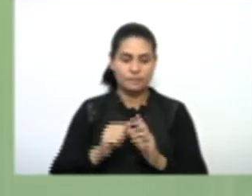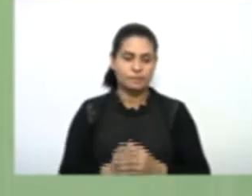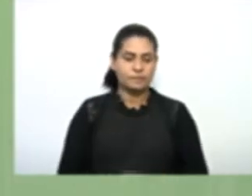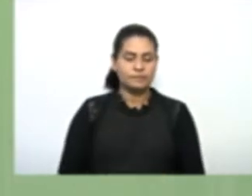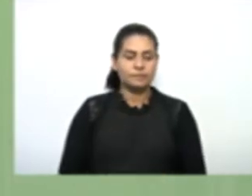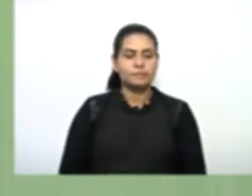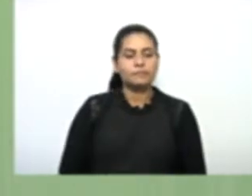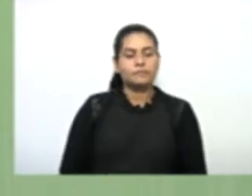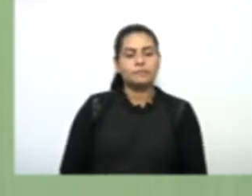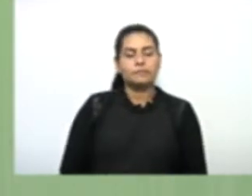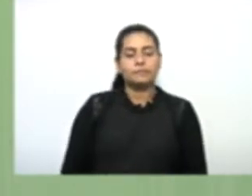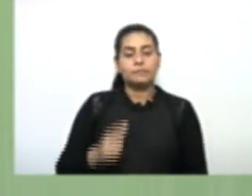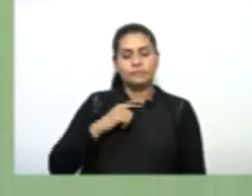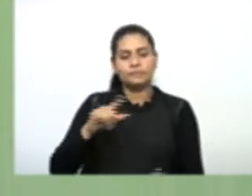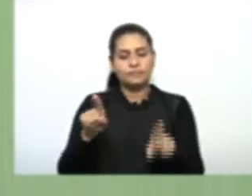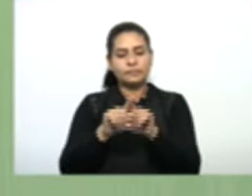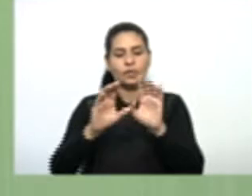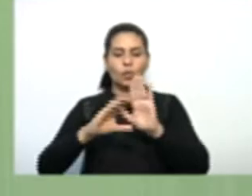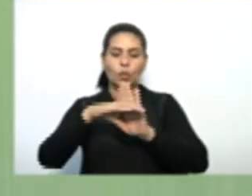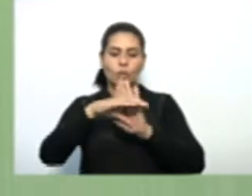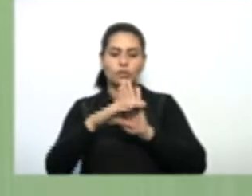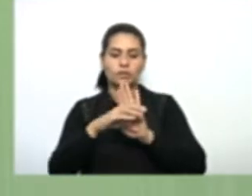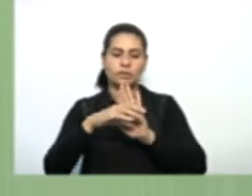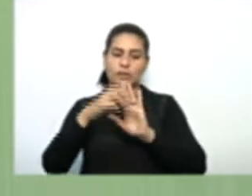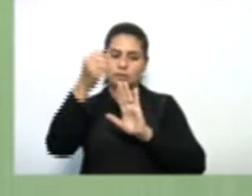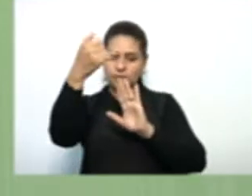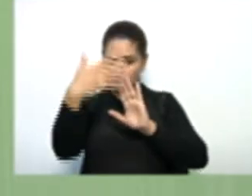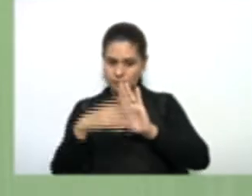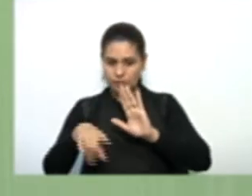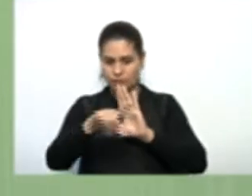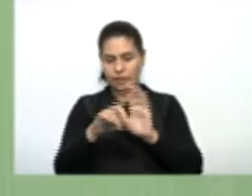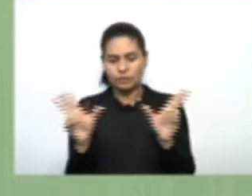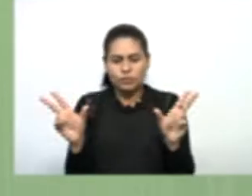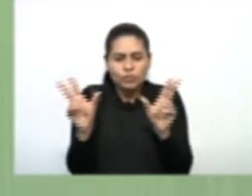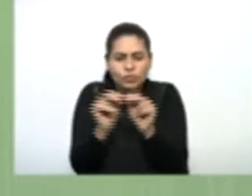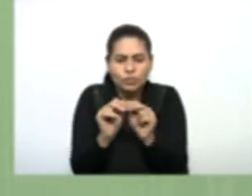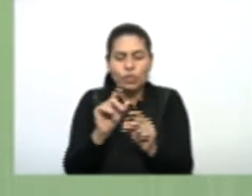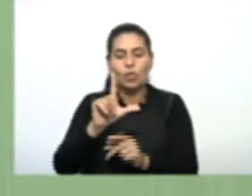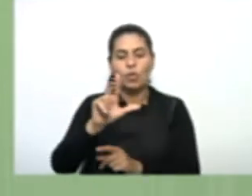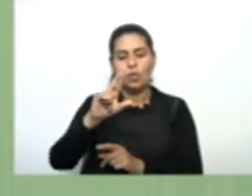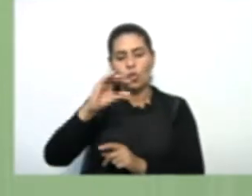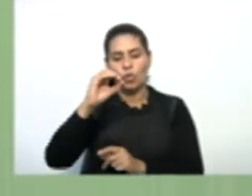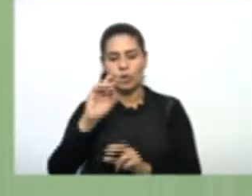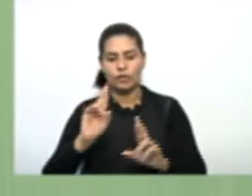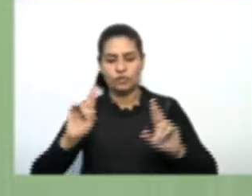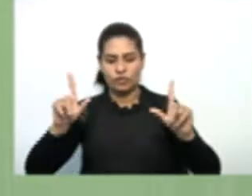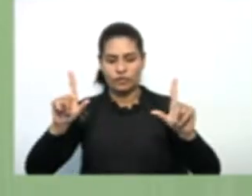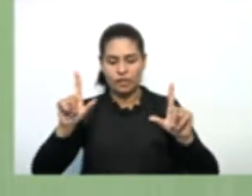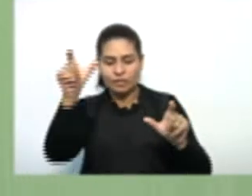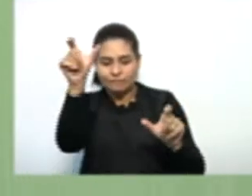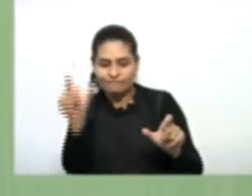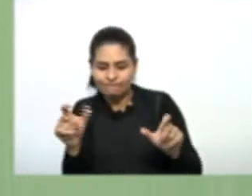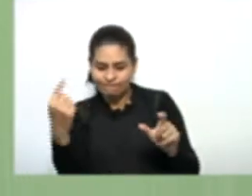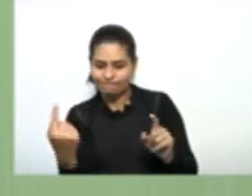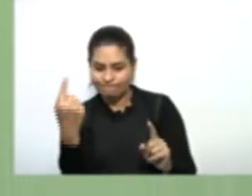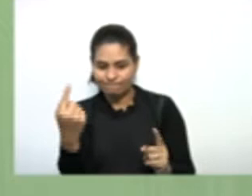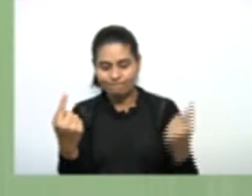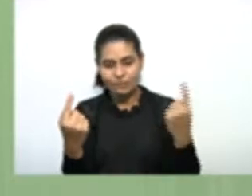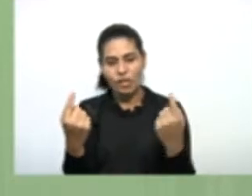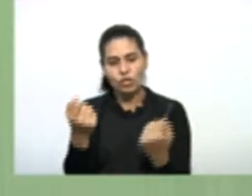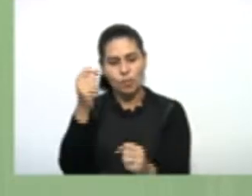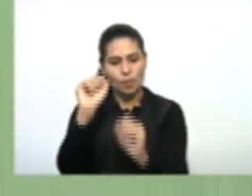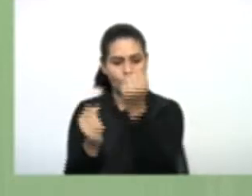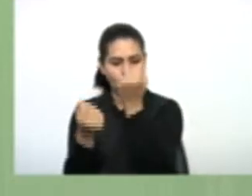então, conceituando um pouco, a gente pode entender que, em resumo, o lucro é a diferença entre o custo total de